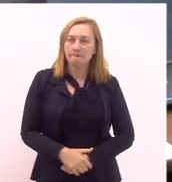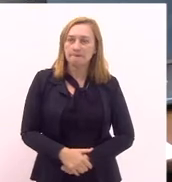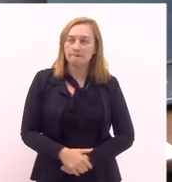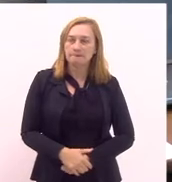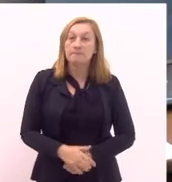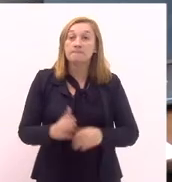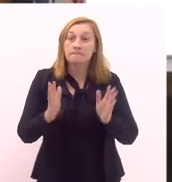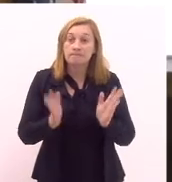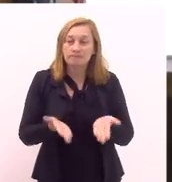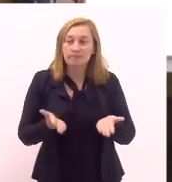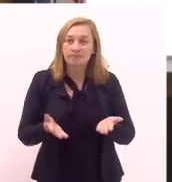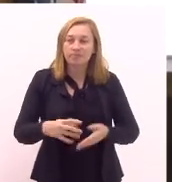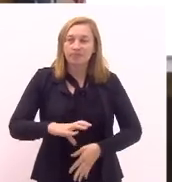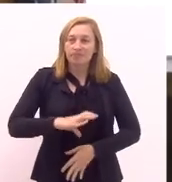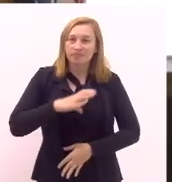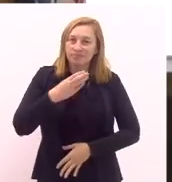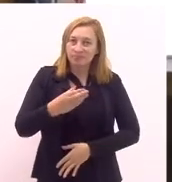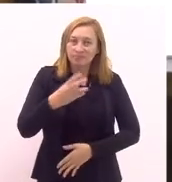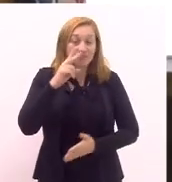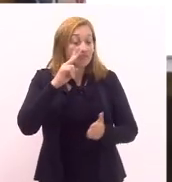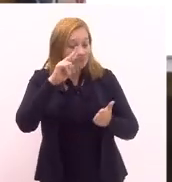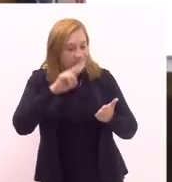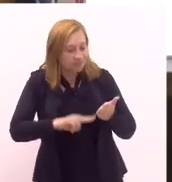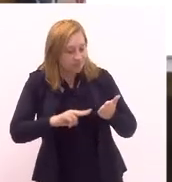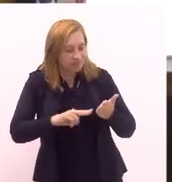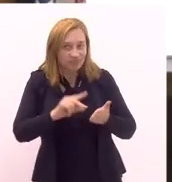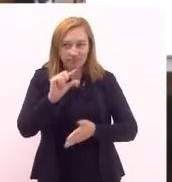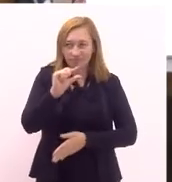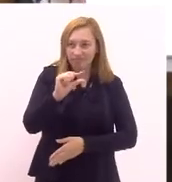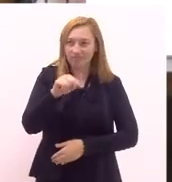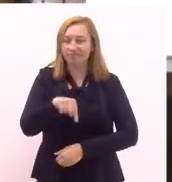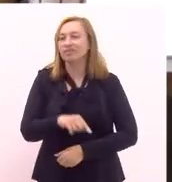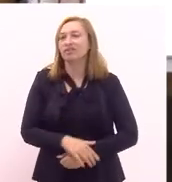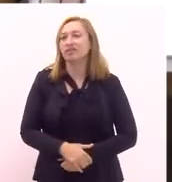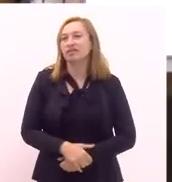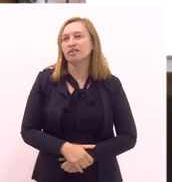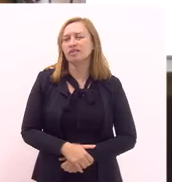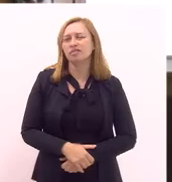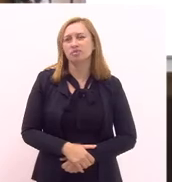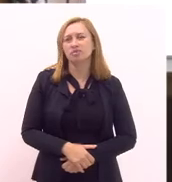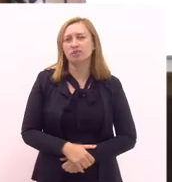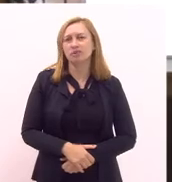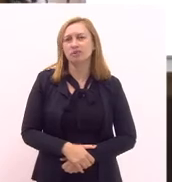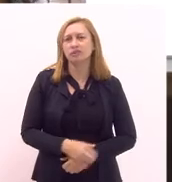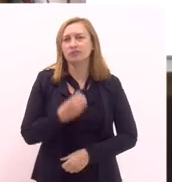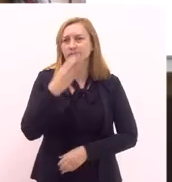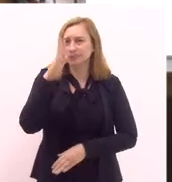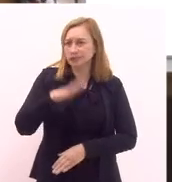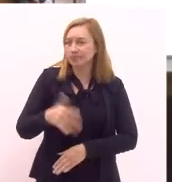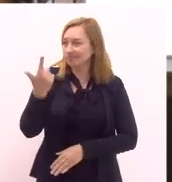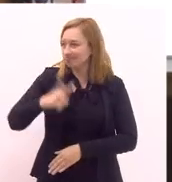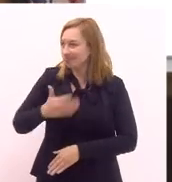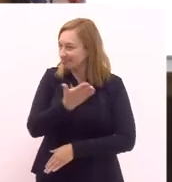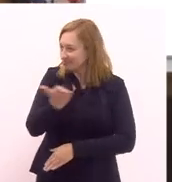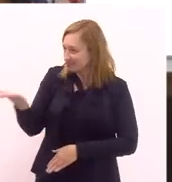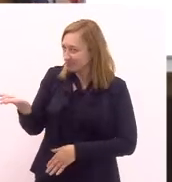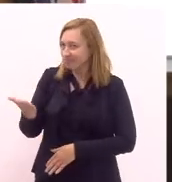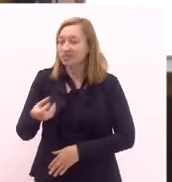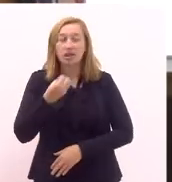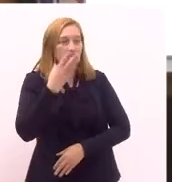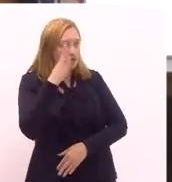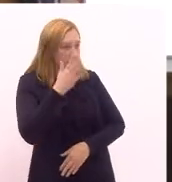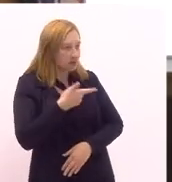e agora eu tomei coragem eu vou ler aqui um pedacinho do discurso mesmo Oi boa noite mais uma vez a todas e todos